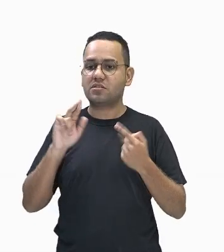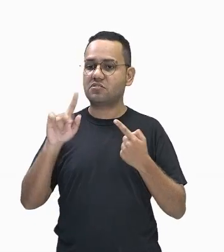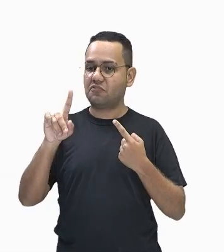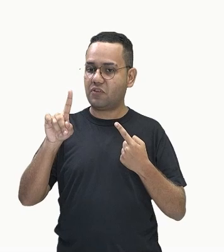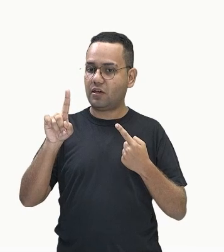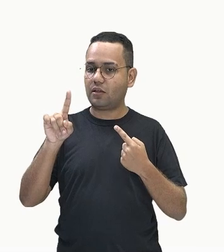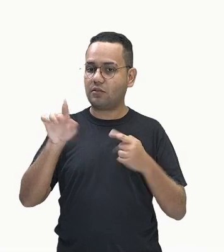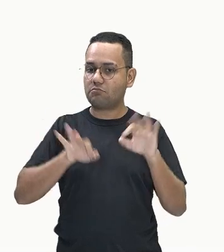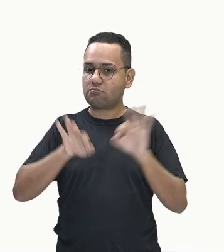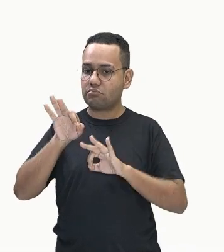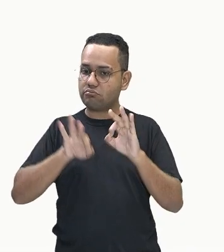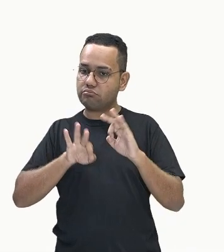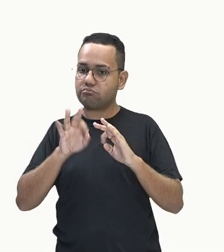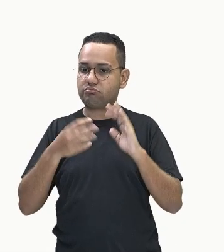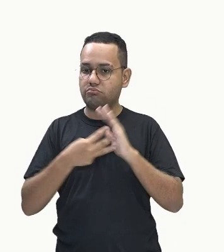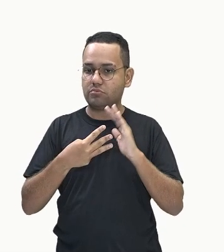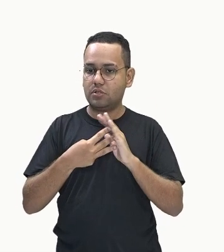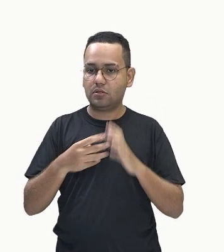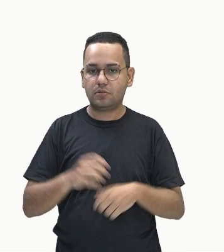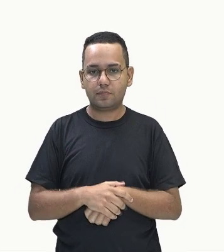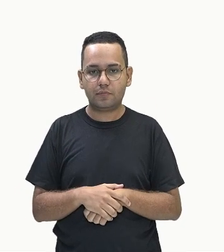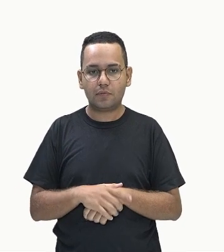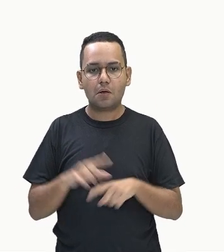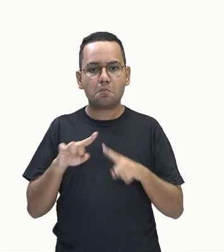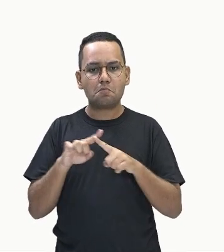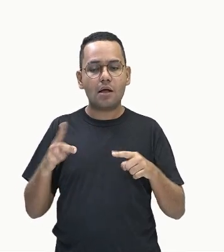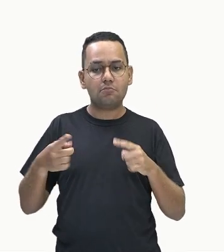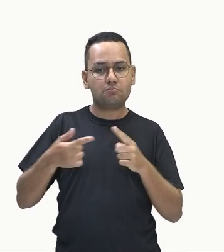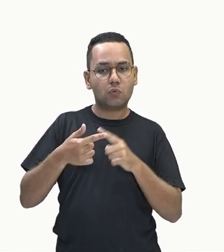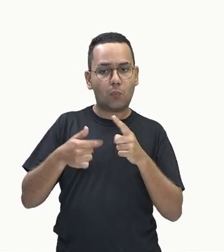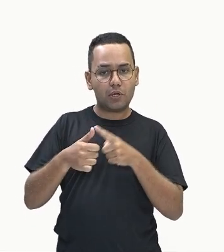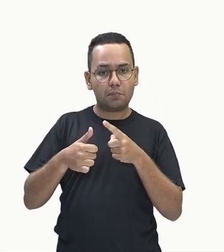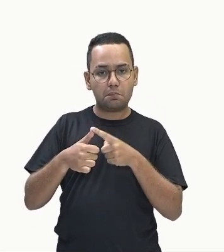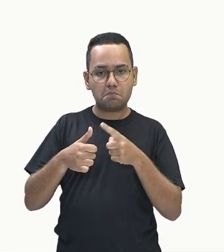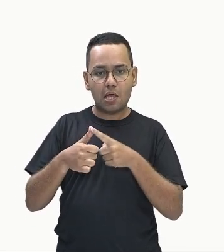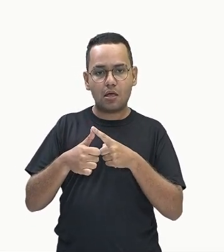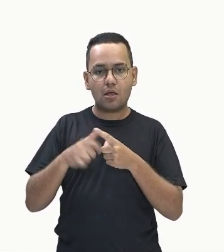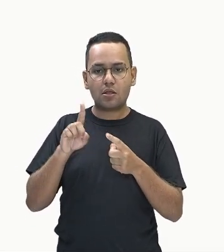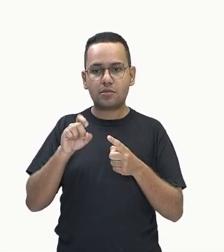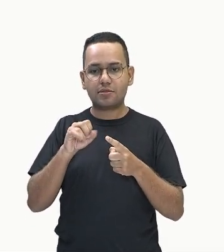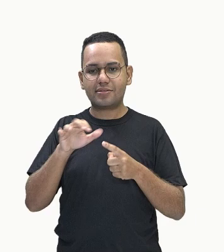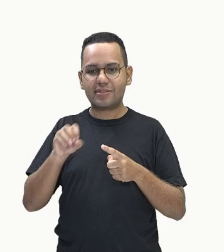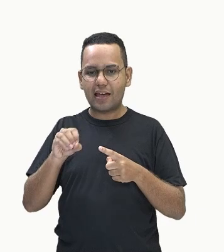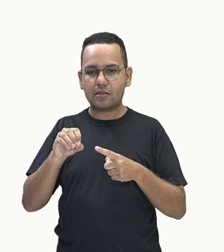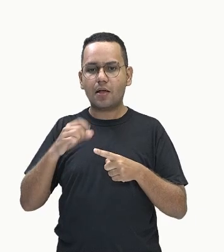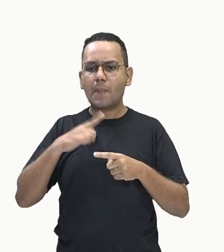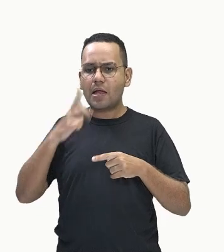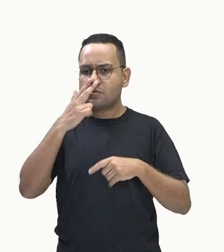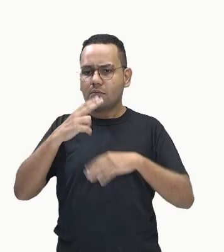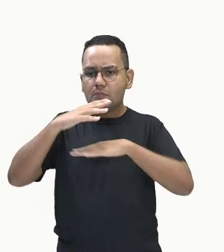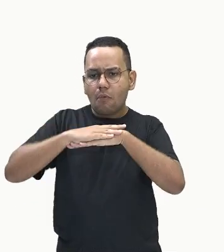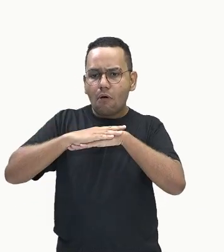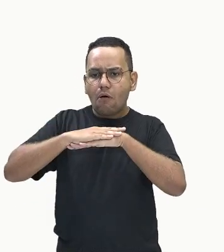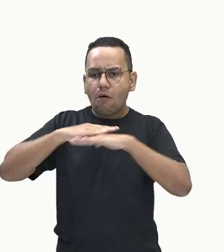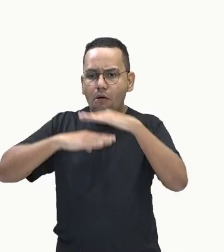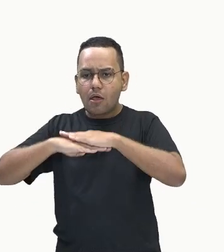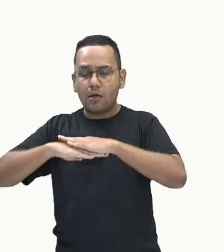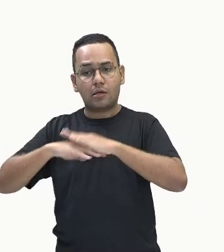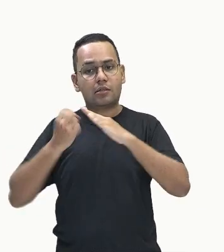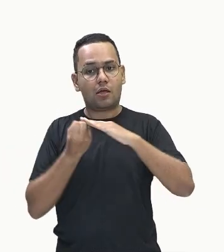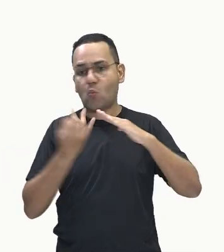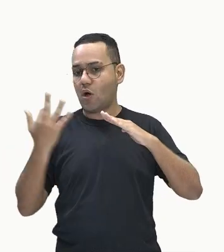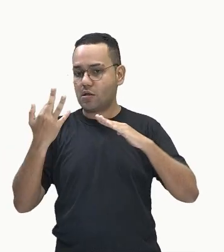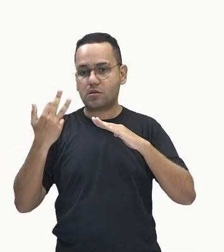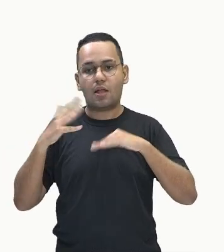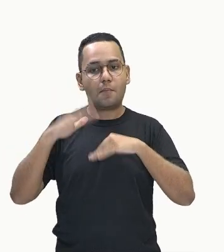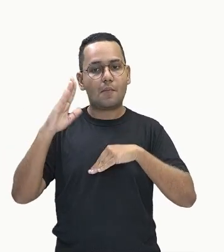das células. Onde ele é do tipo denso, as células estão achatadas porque existem muitas células juntas. Onde ele é considerado